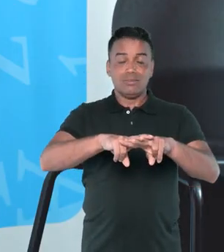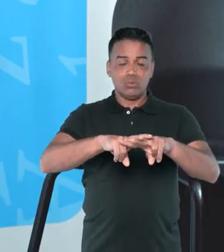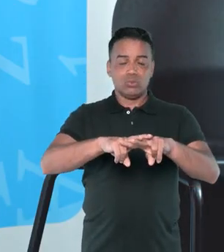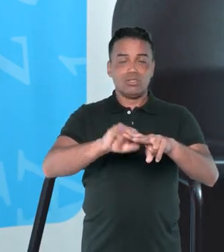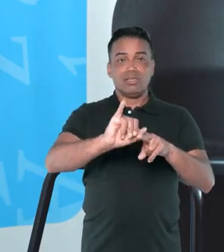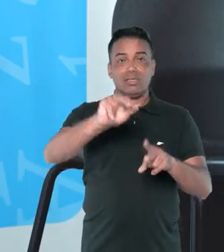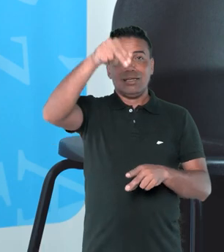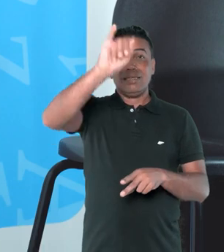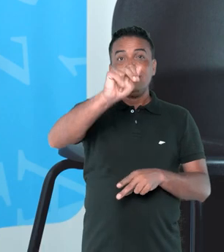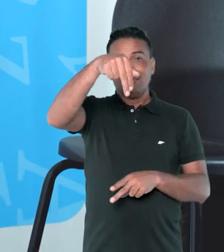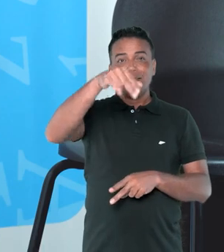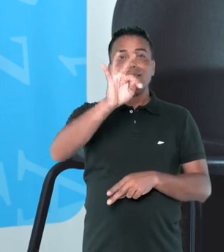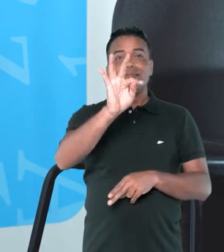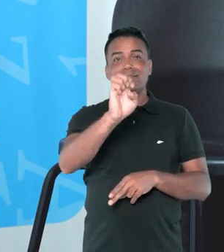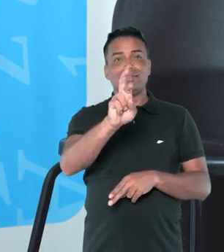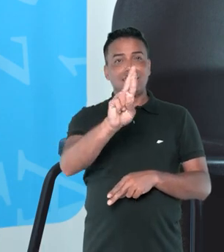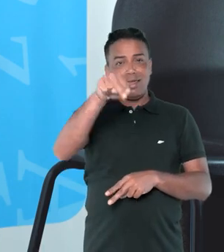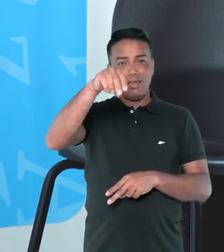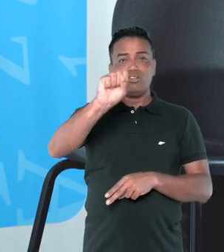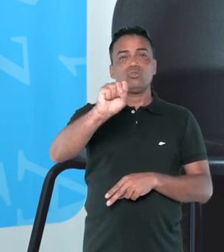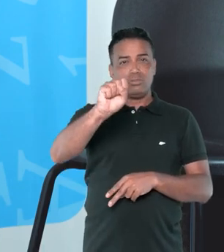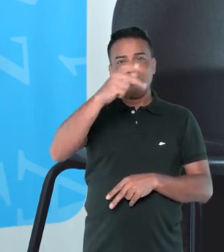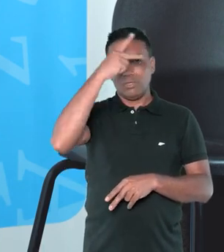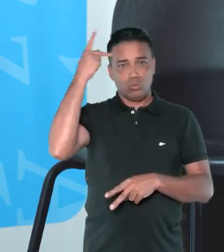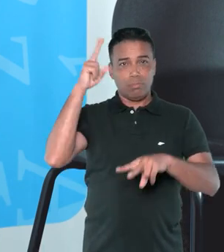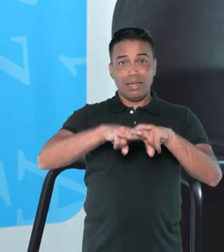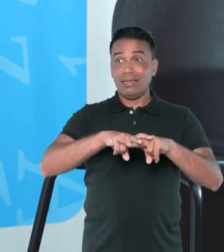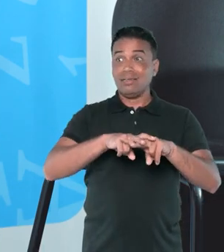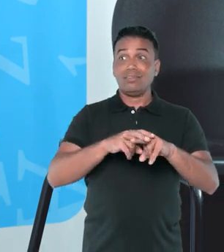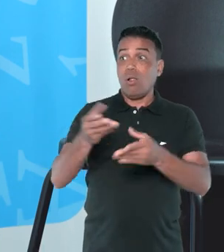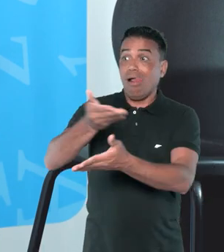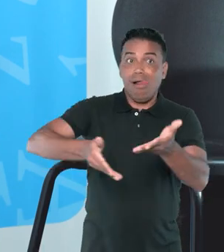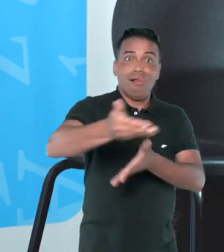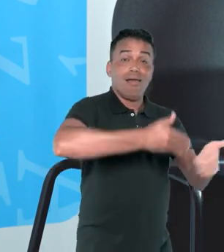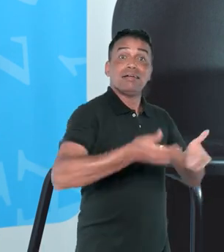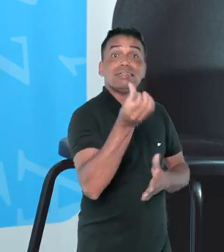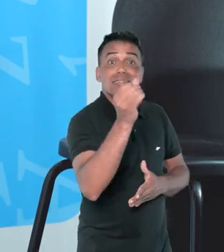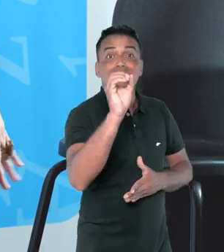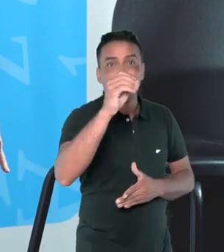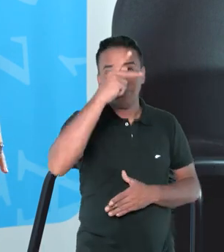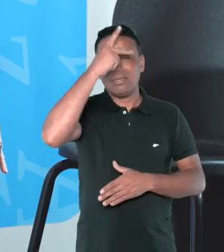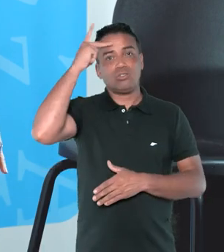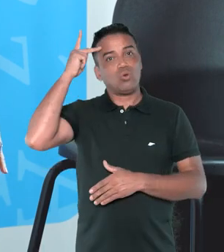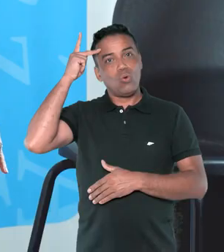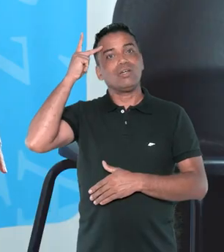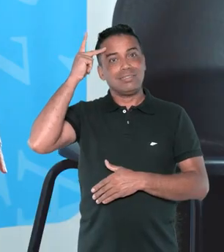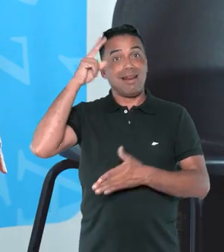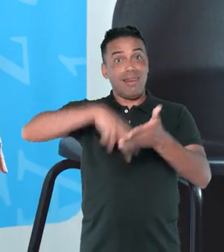estão em reclusão, eles foram passando um para o outro, 60 internos leram um livro e eles estão lhe chamando para ir